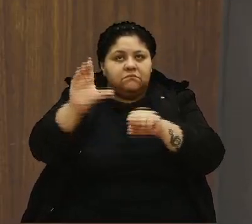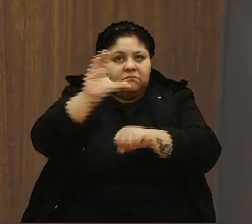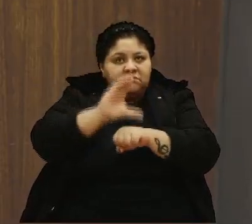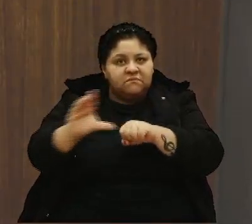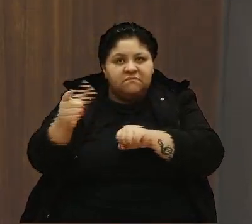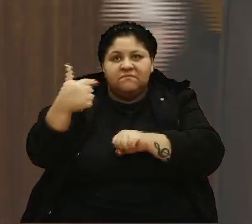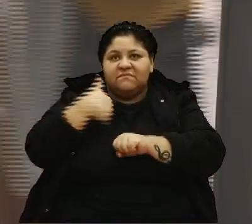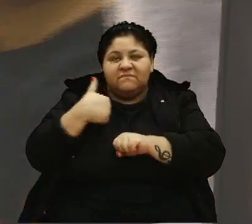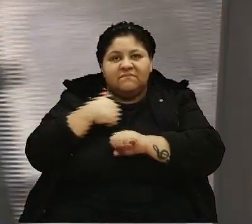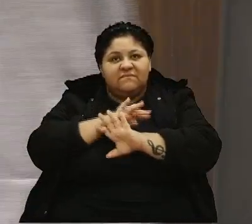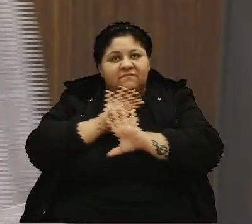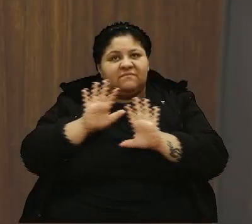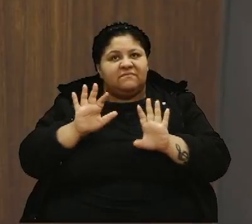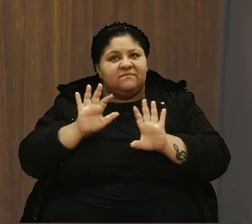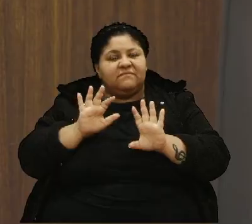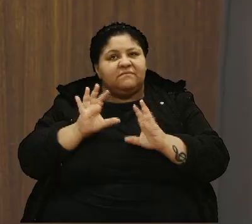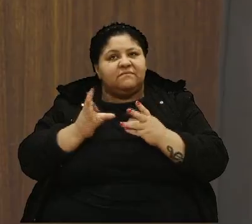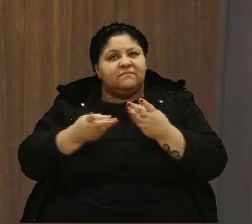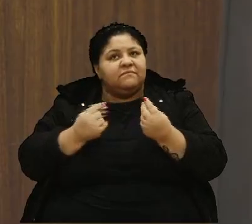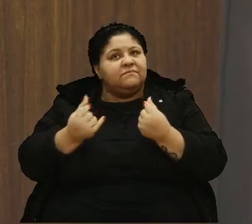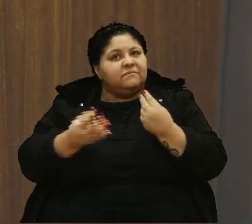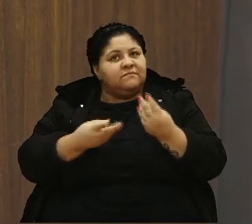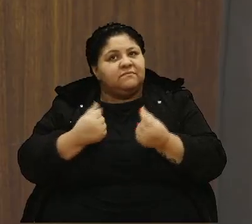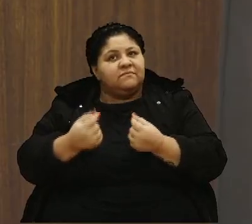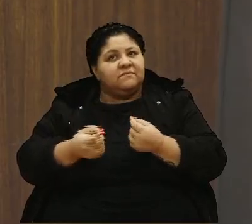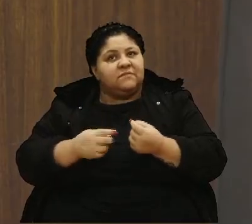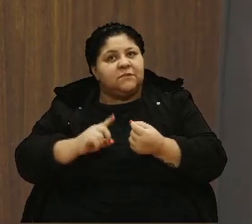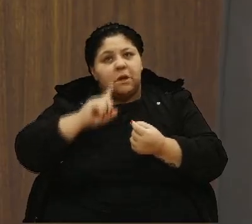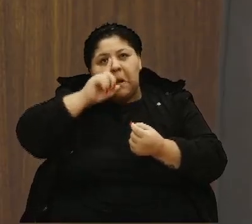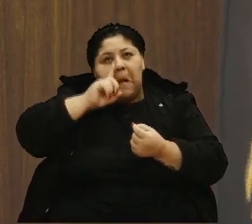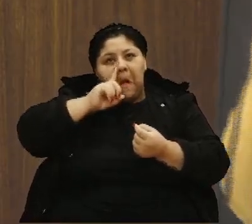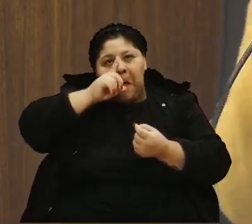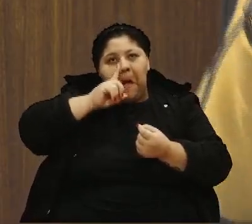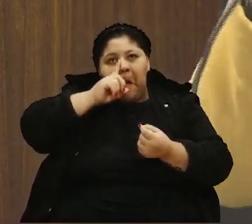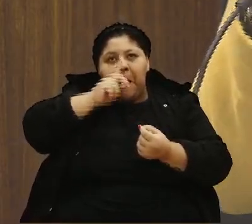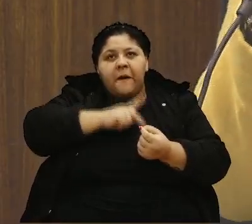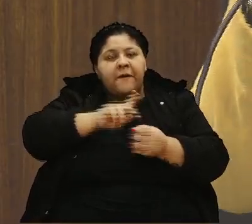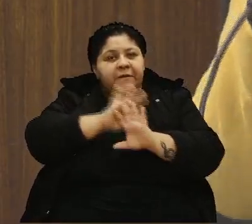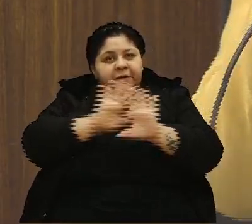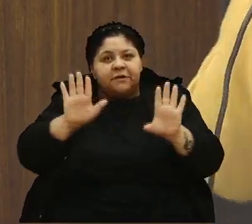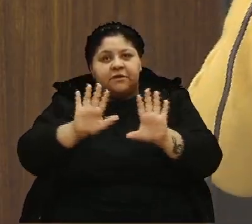para mim isso é perigoso para os precedentes. Mas